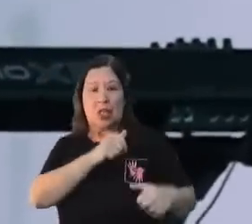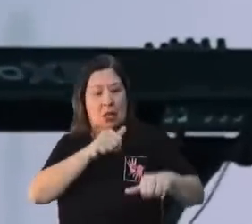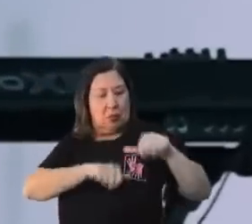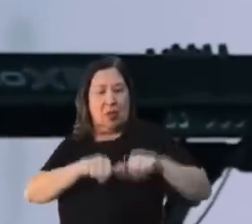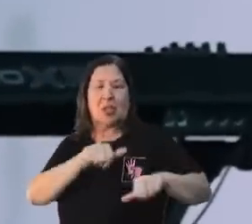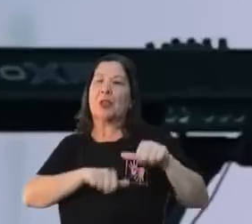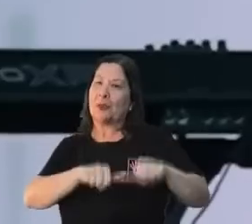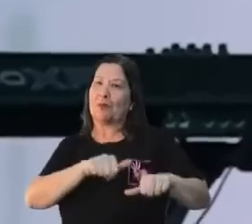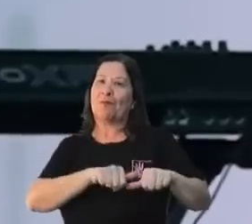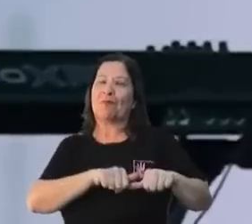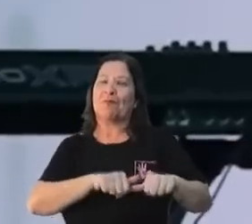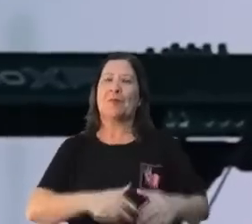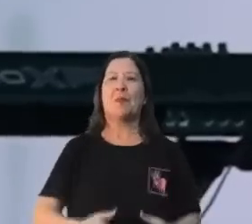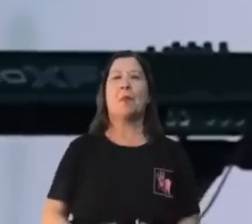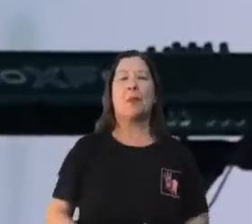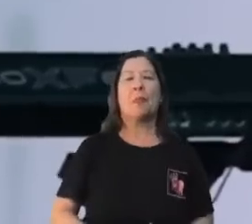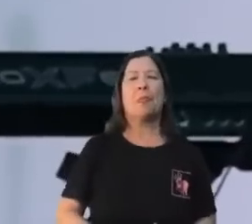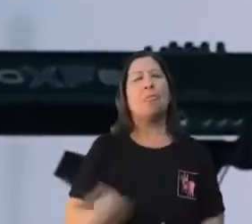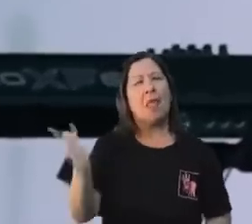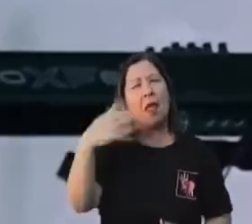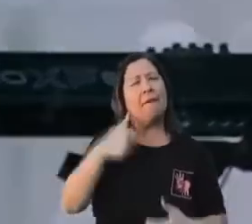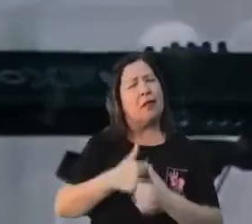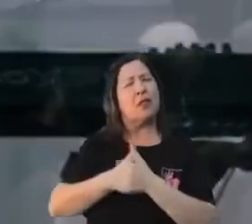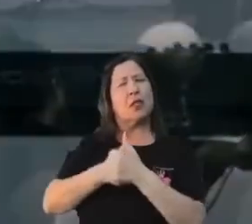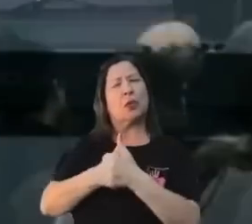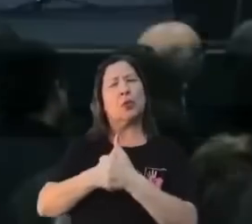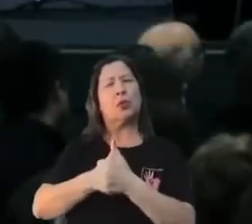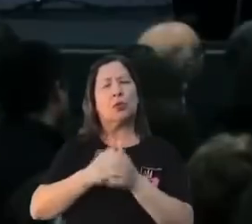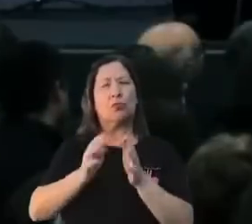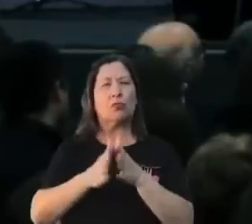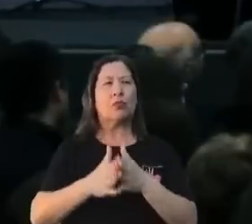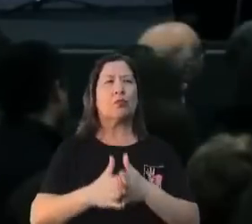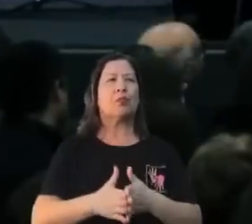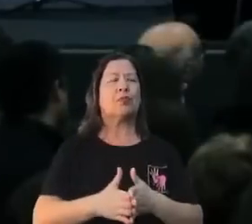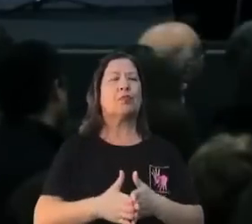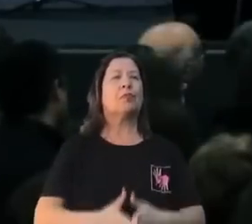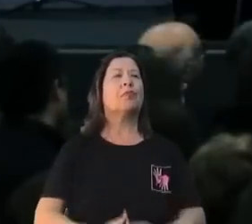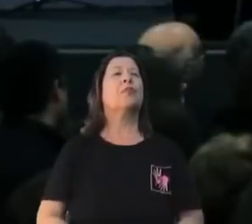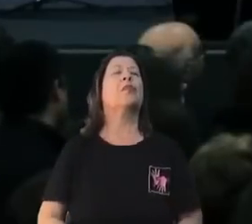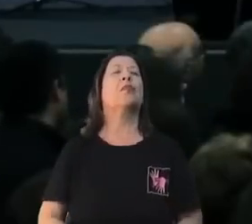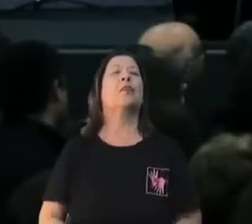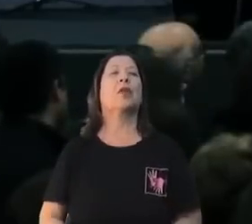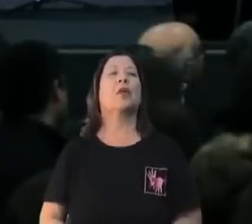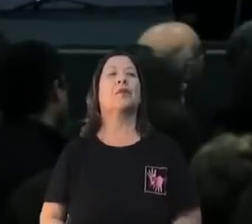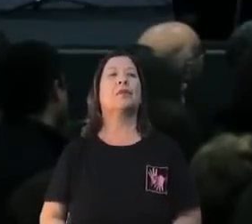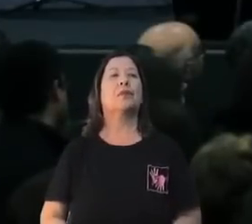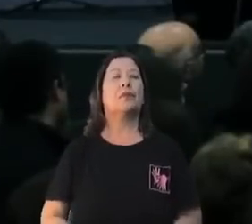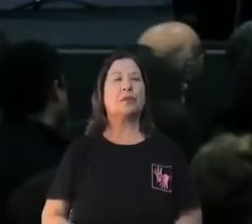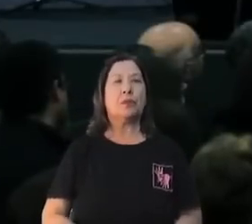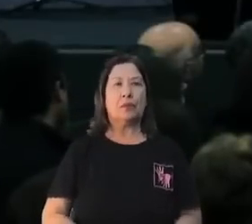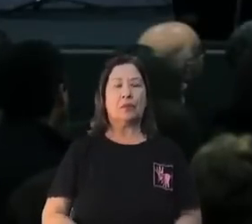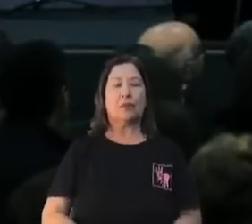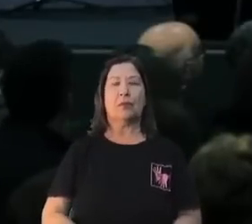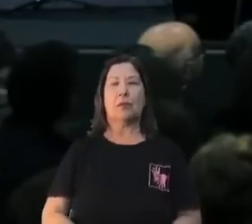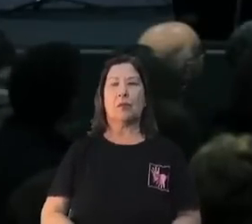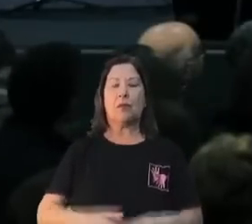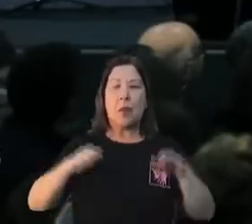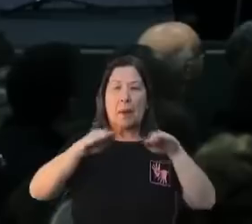lições. Acompanhe-me comigo, por favor, esta cena. Jesus está sentado à mesa,